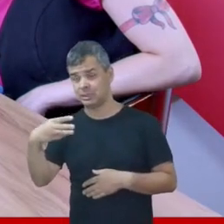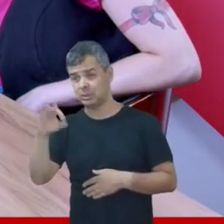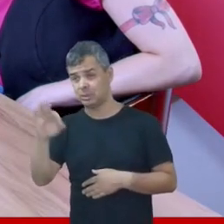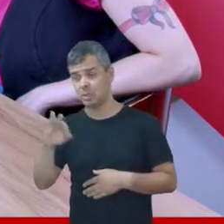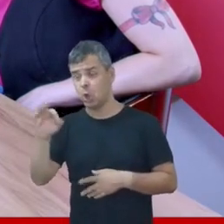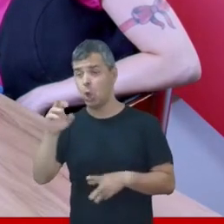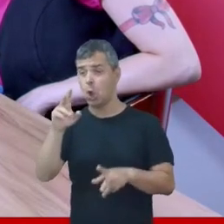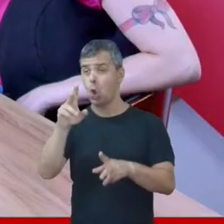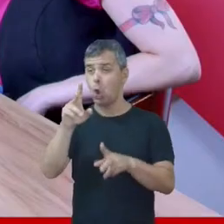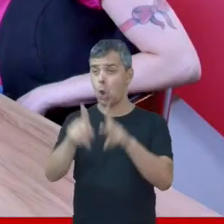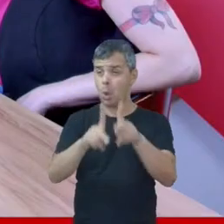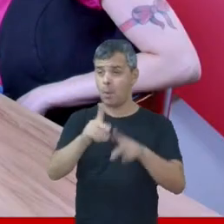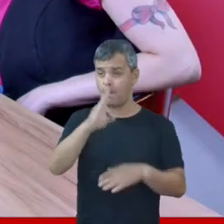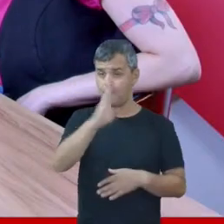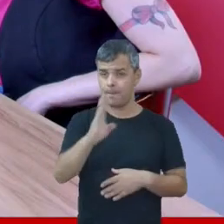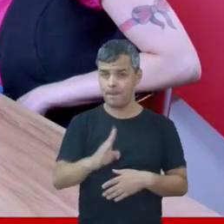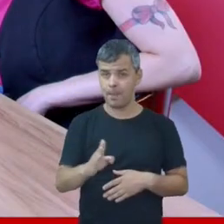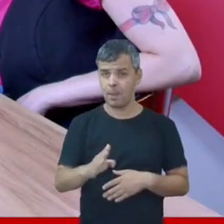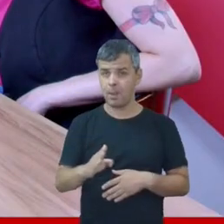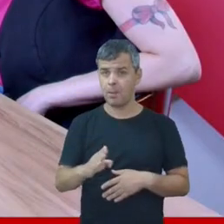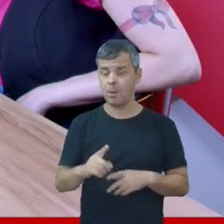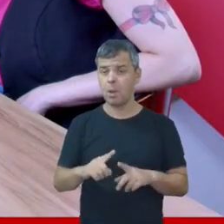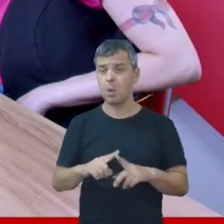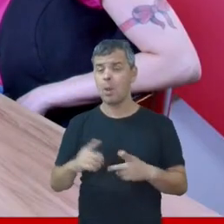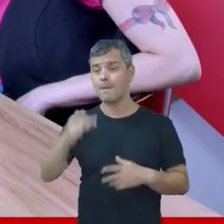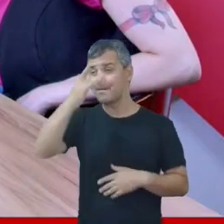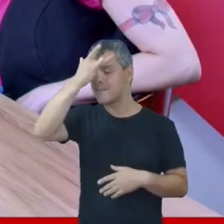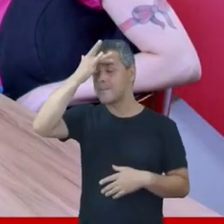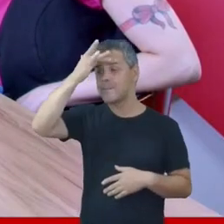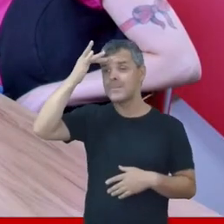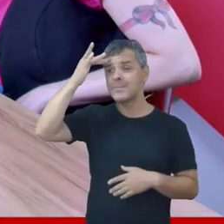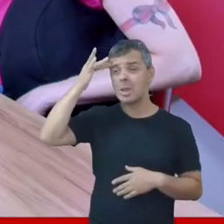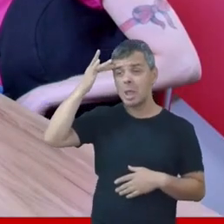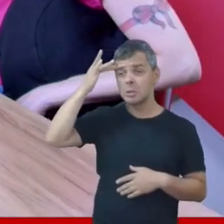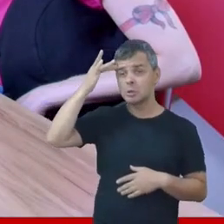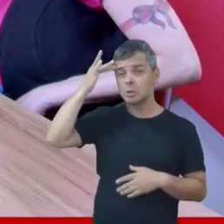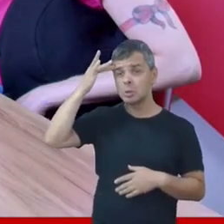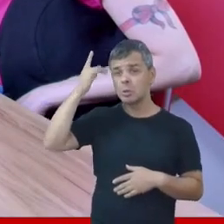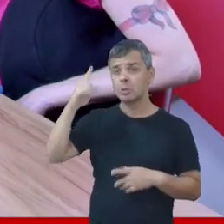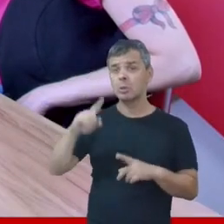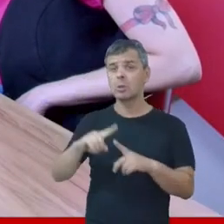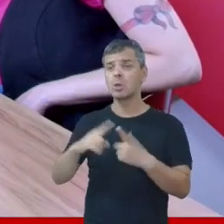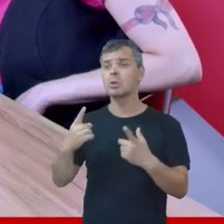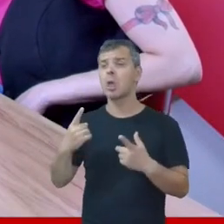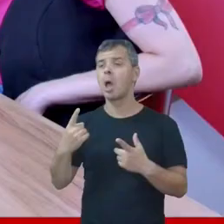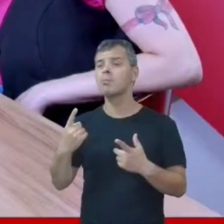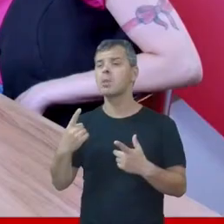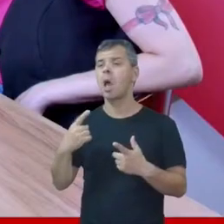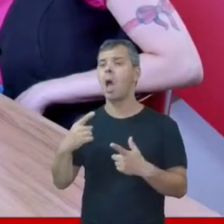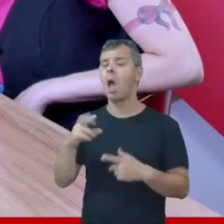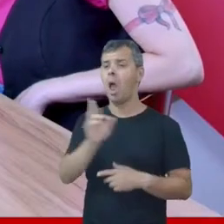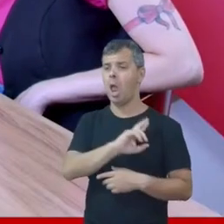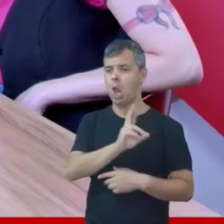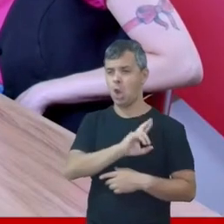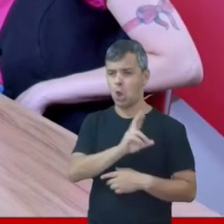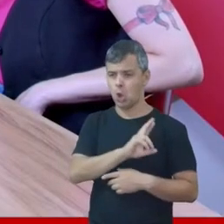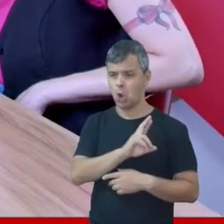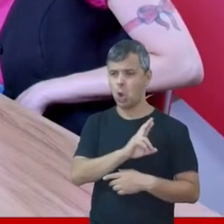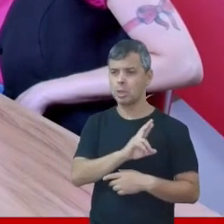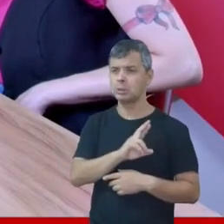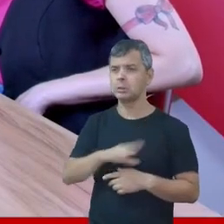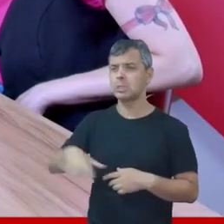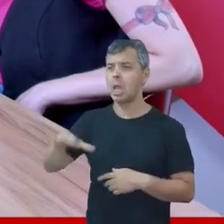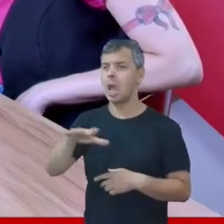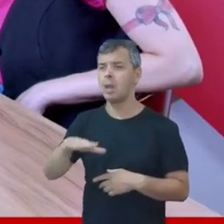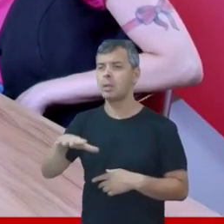0,3% da população brasileira se declararam como pessoas que estão nas religiões de matrizes africanas. E isso é